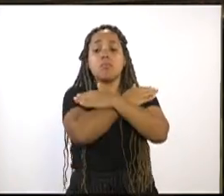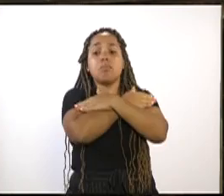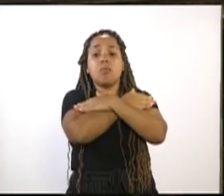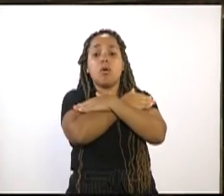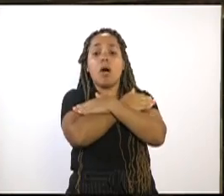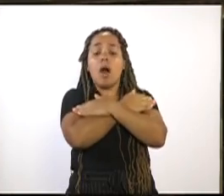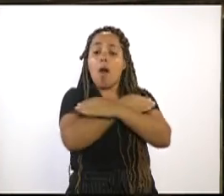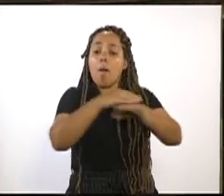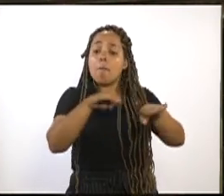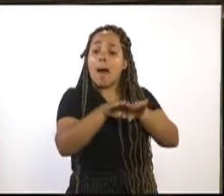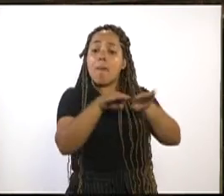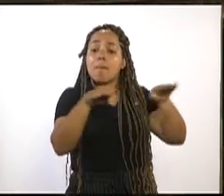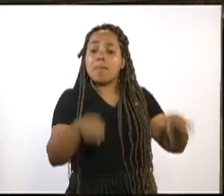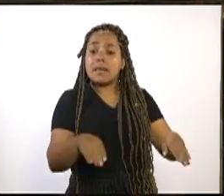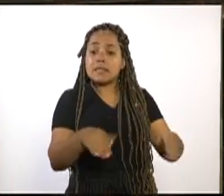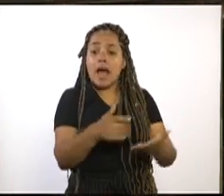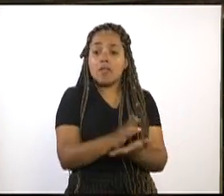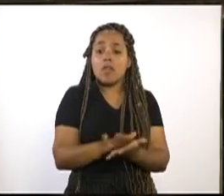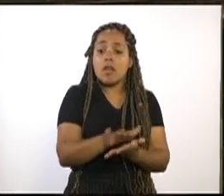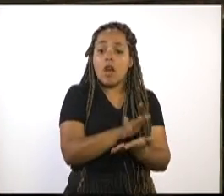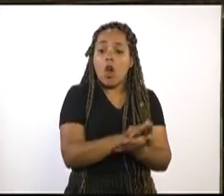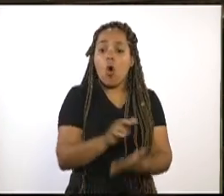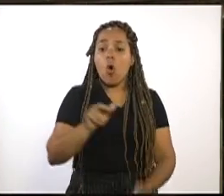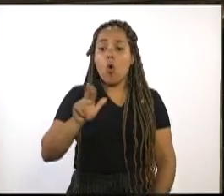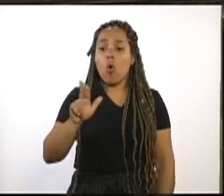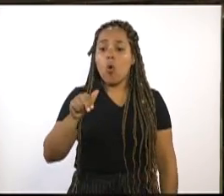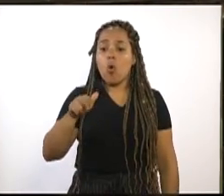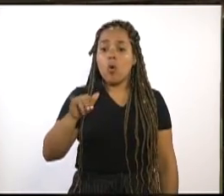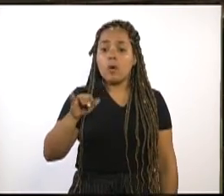mesa de bar.